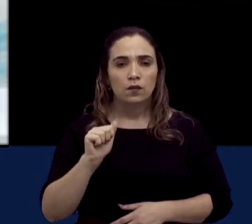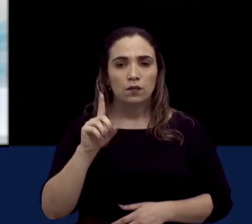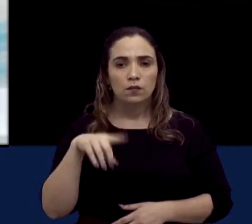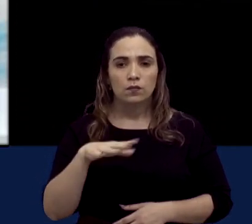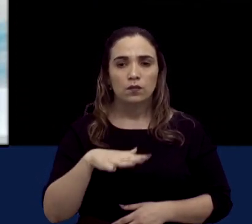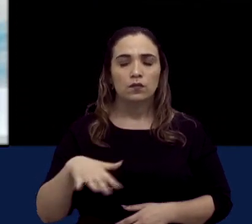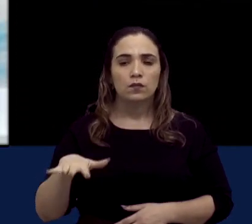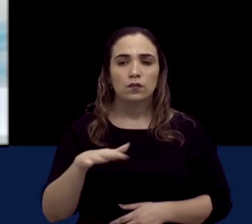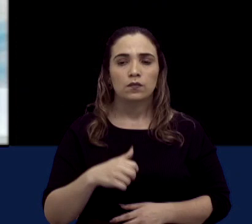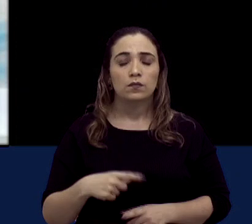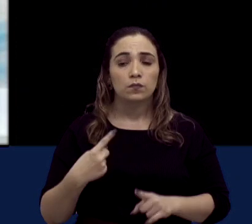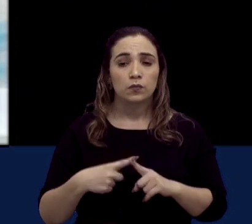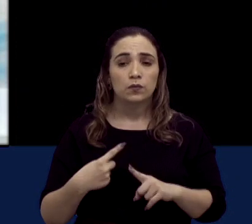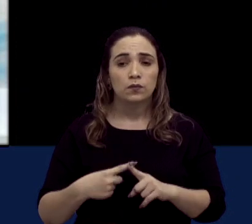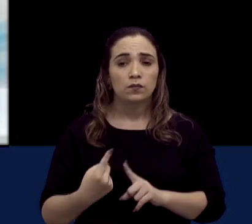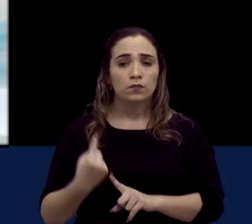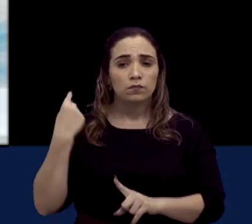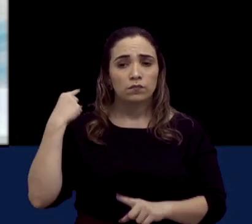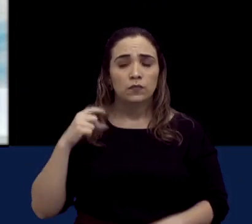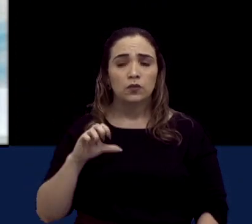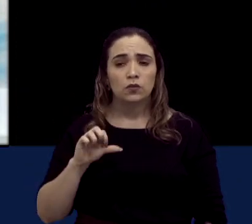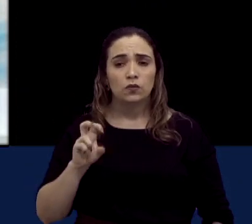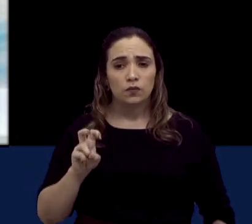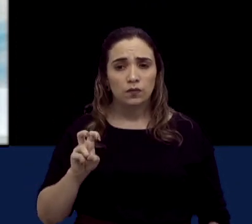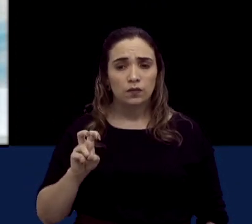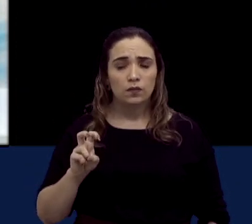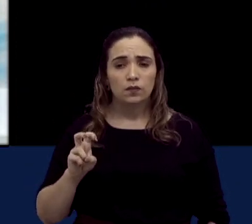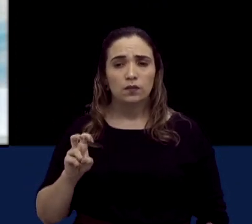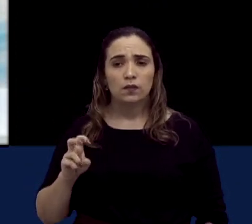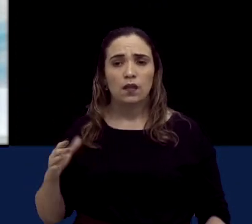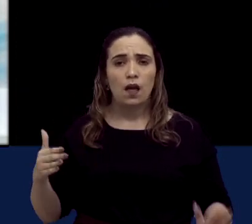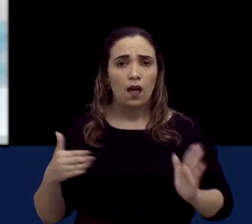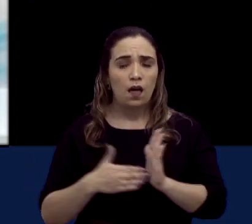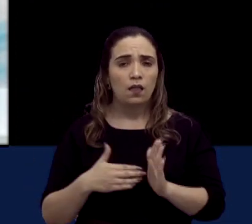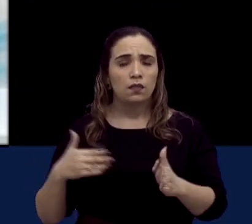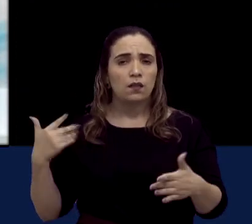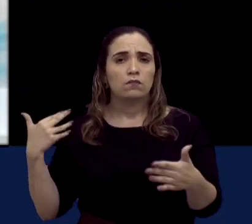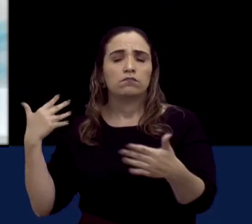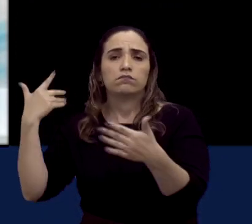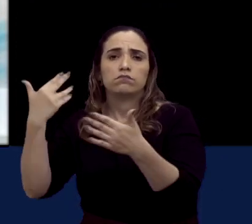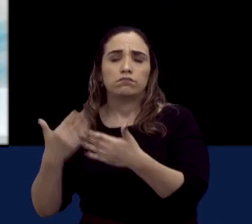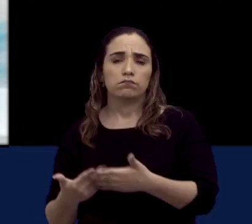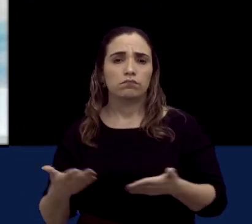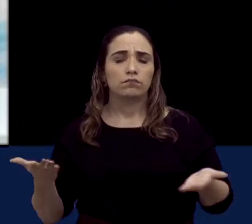lá, desde 95 até quase agora,